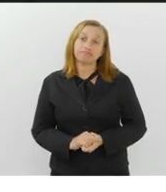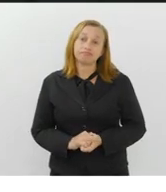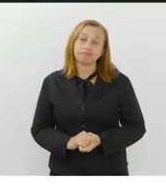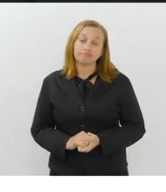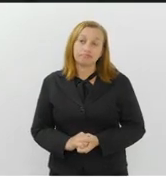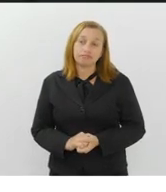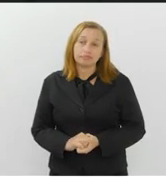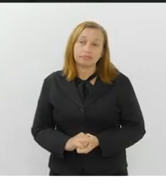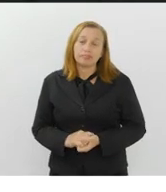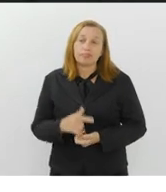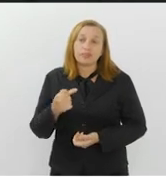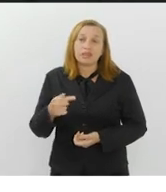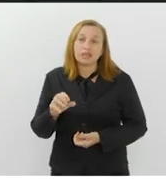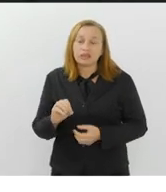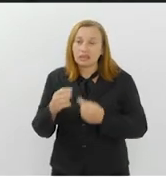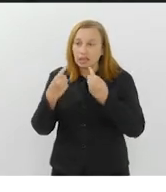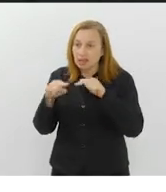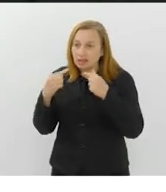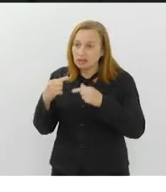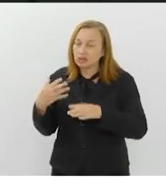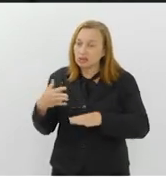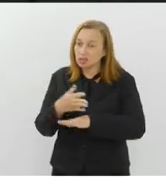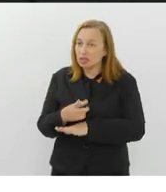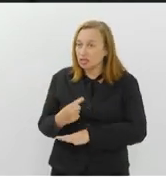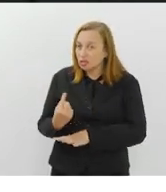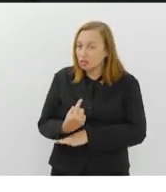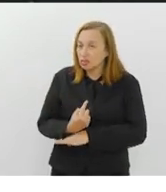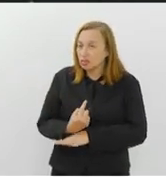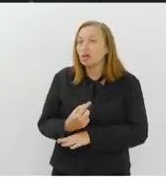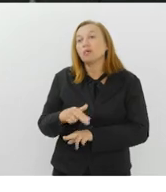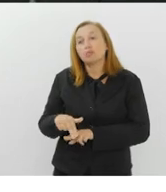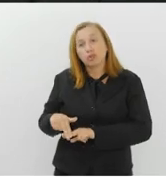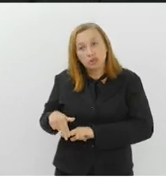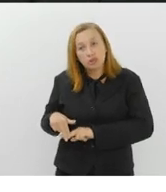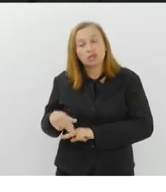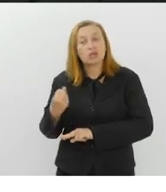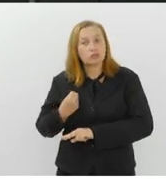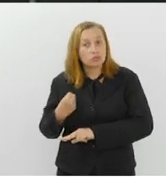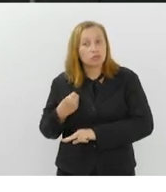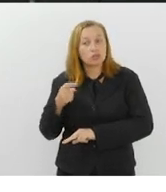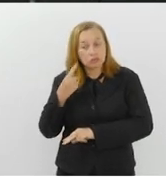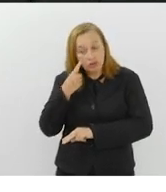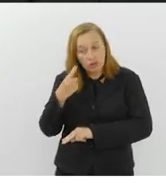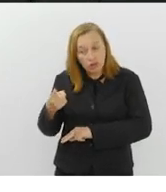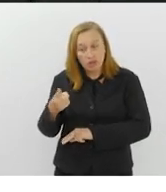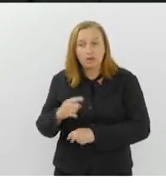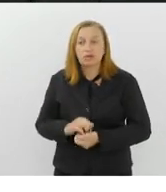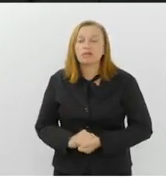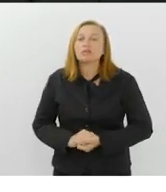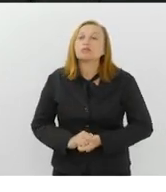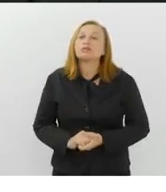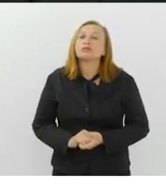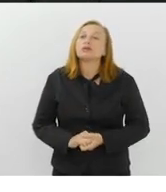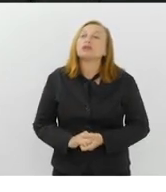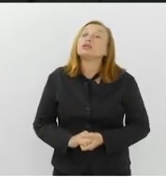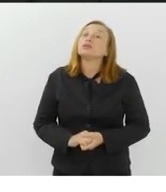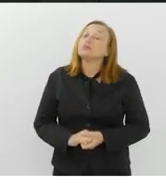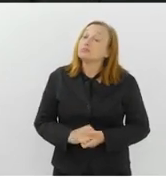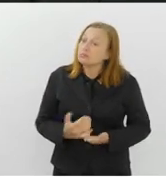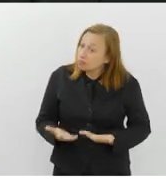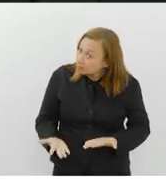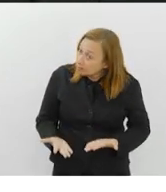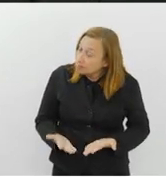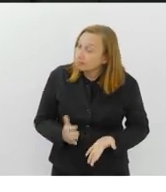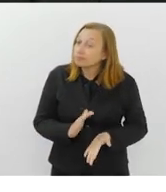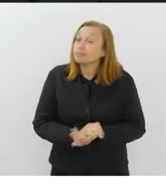Deputado, foram 70 reclamações que chegaram à agência. Por isso que é o número que está aí. Então, o senhor me confirma, eu achei.